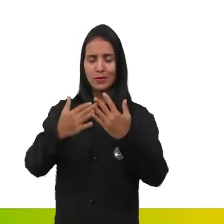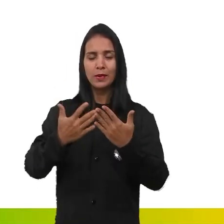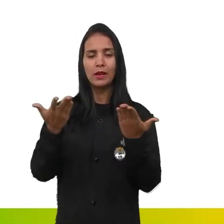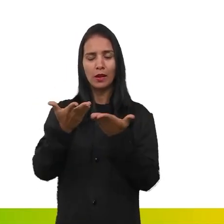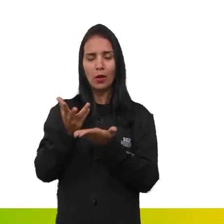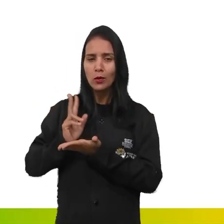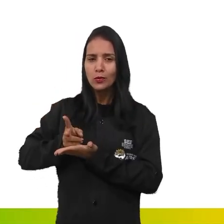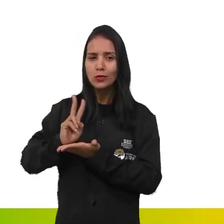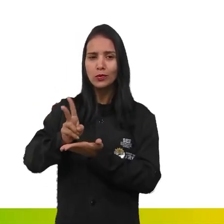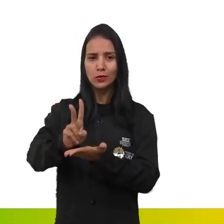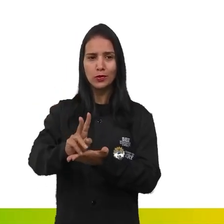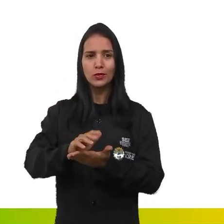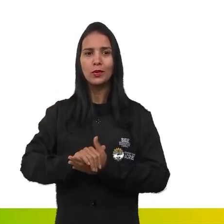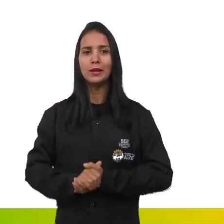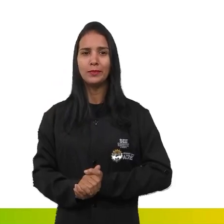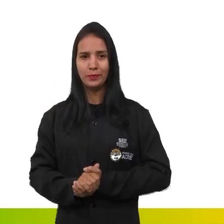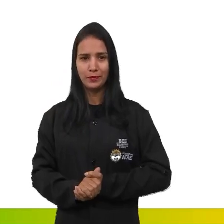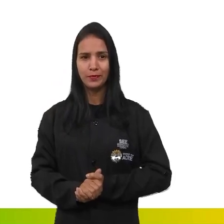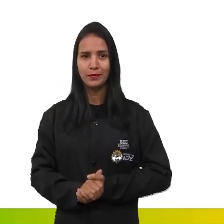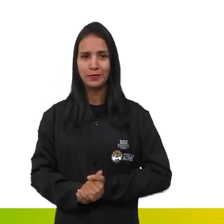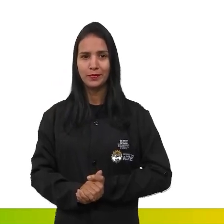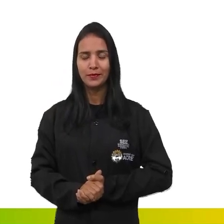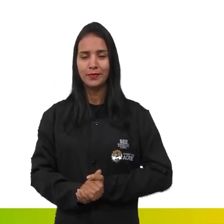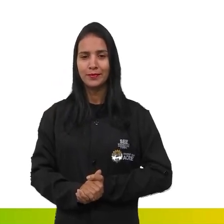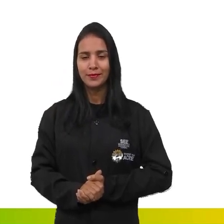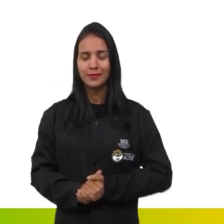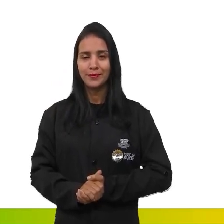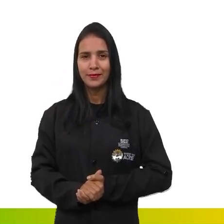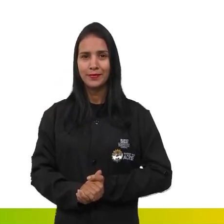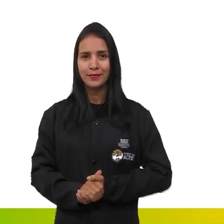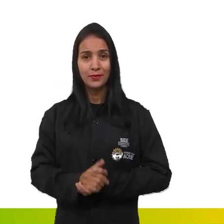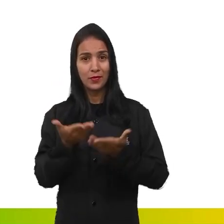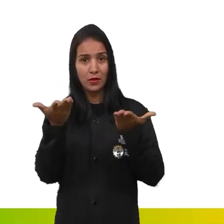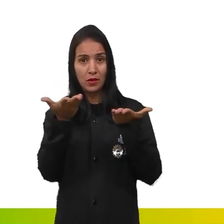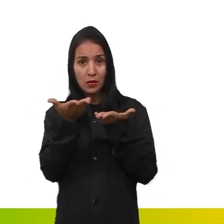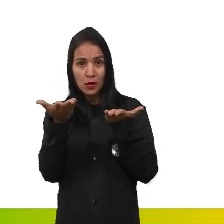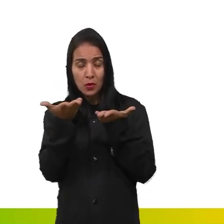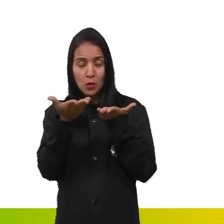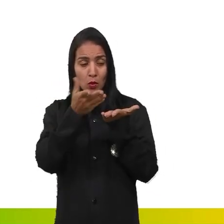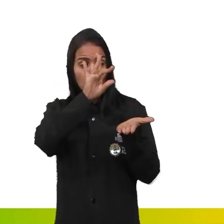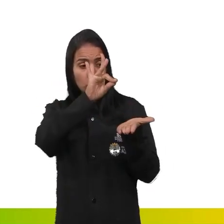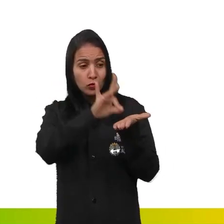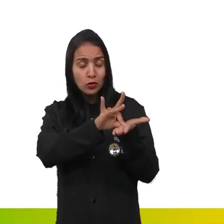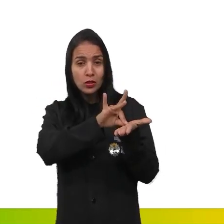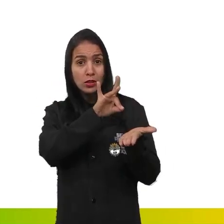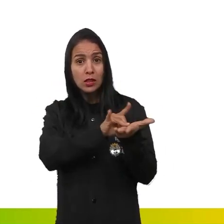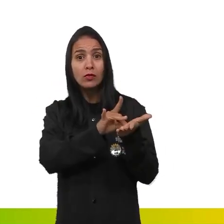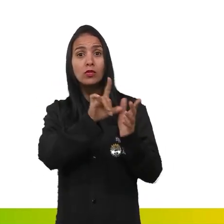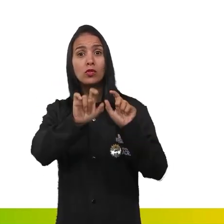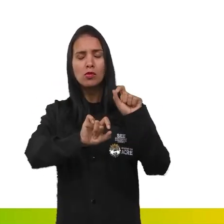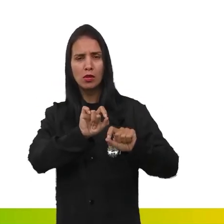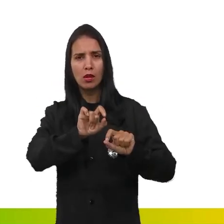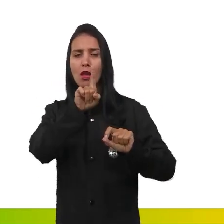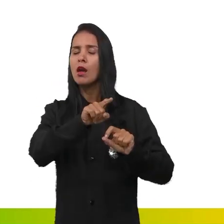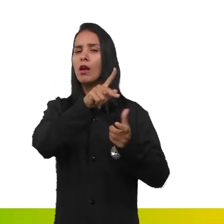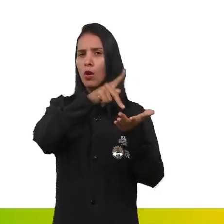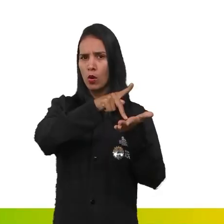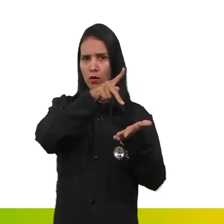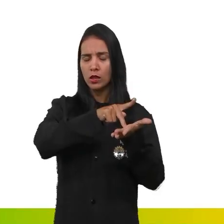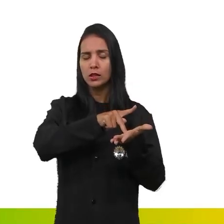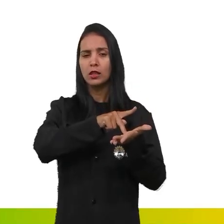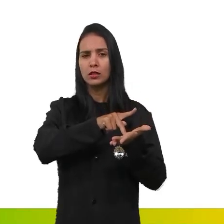então. O que eu vou começar definindo como uma verdade aqui para nós é